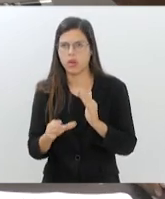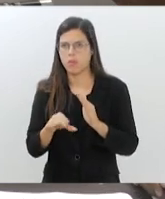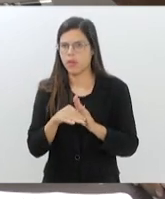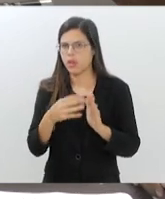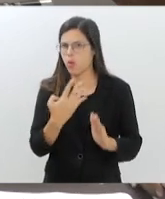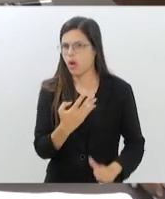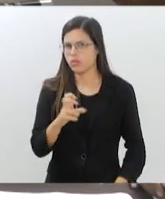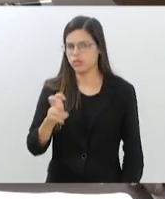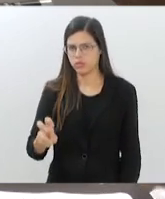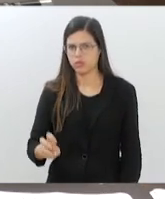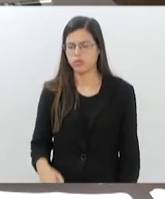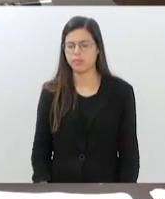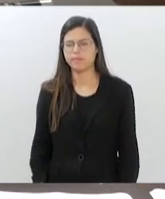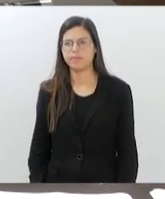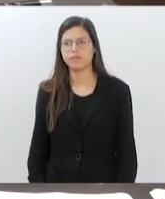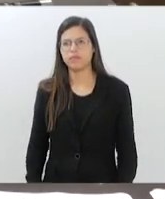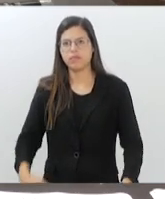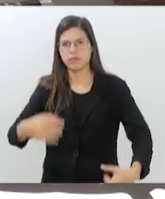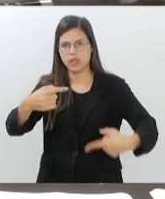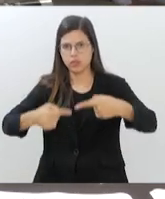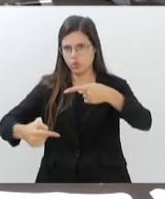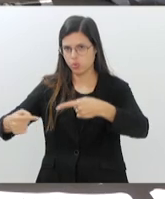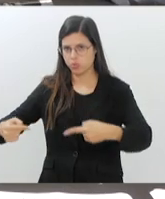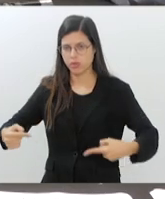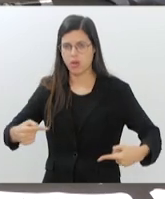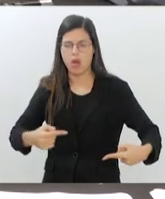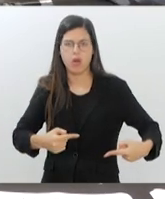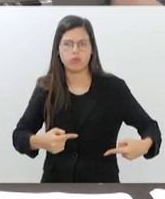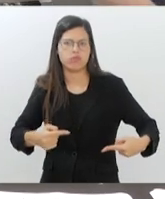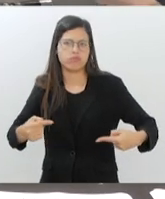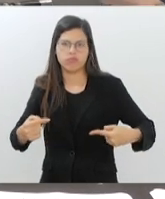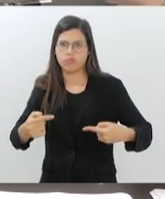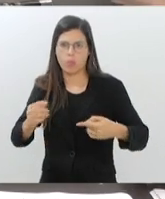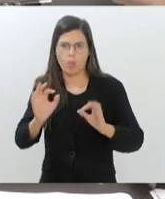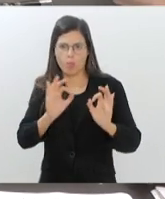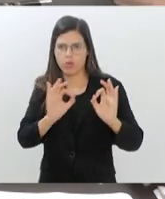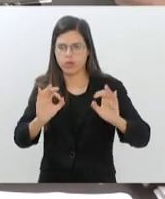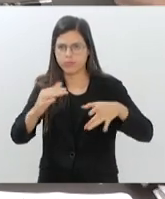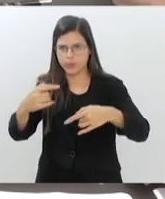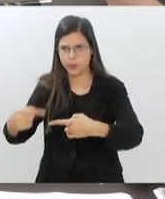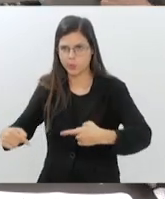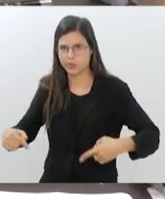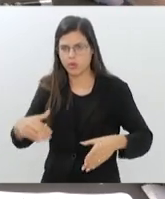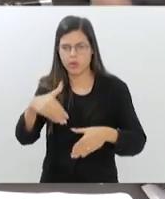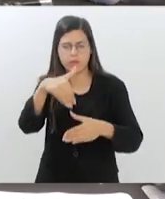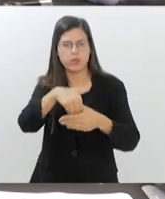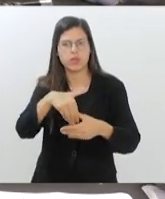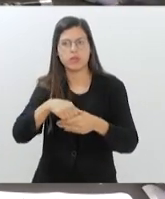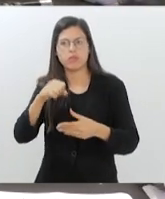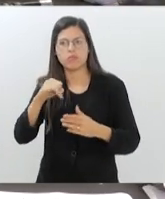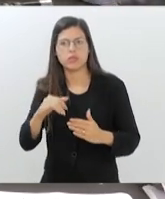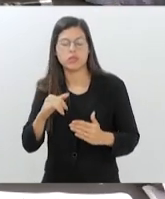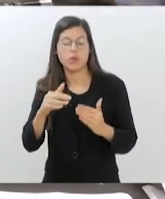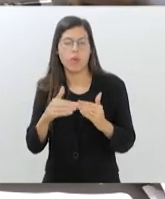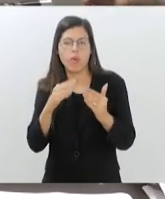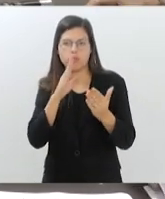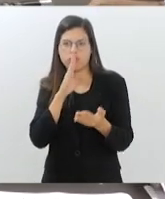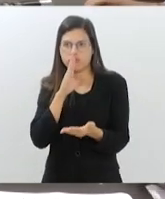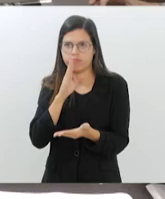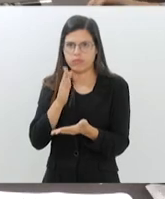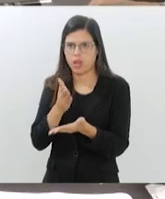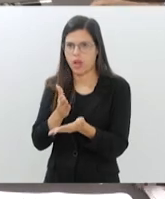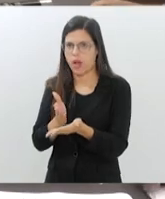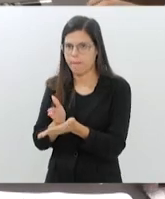e 5 em discussão não havendo Quem Queira discutir em votação os senhores que aprovam permaneçam Como